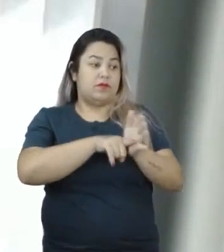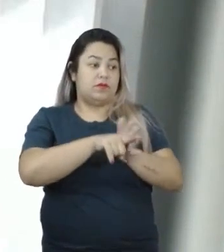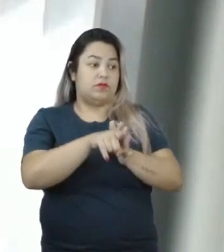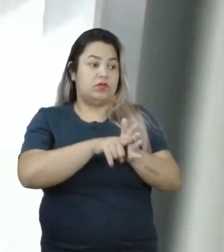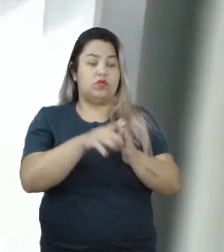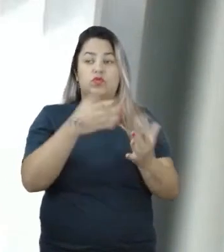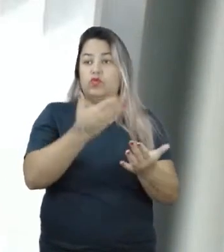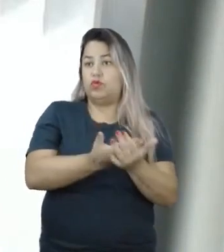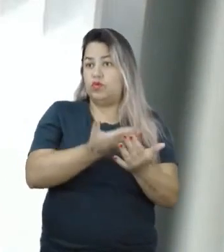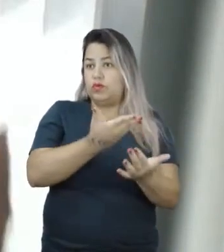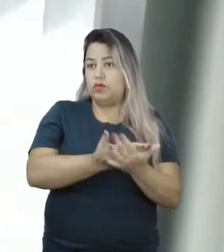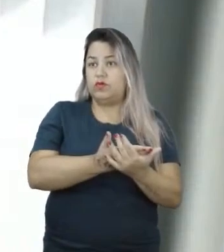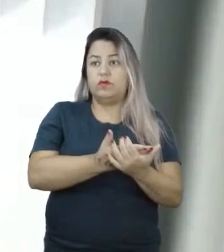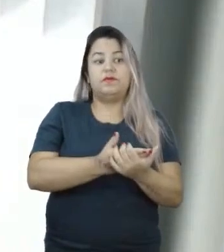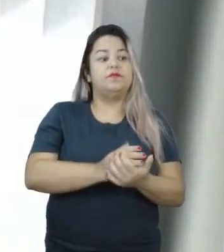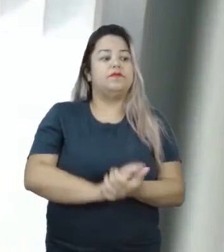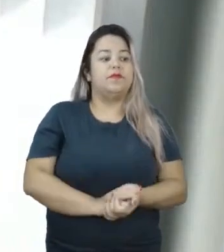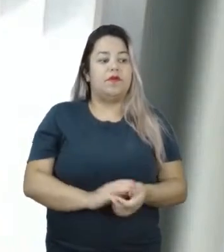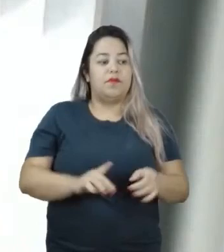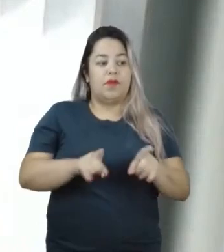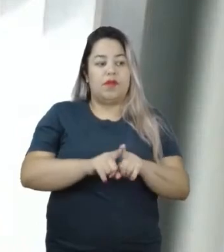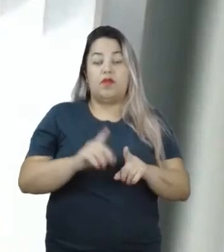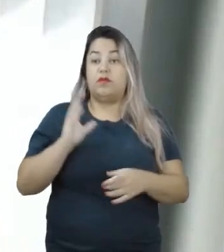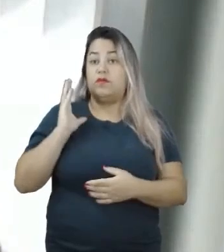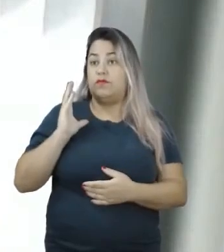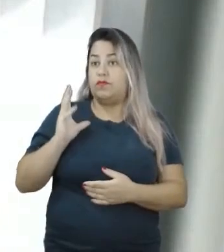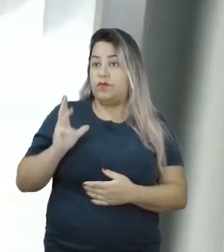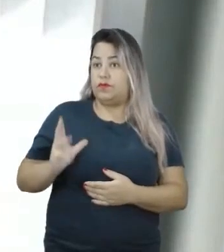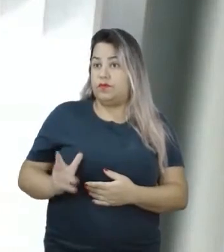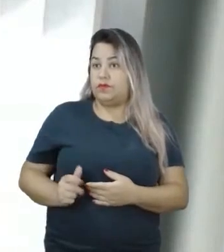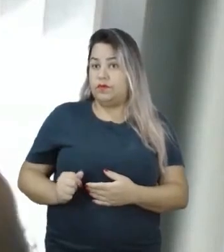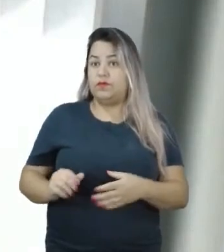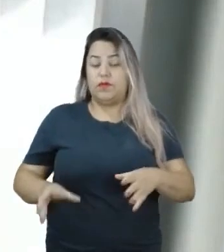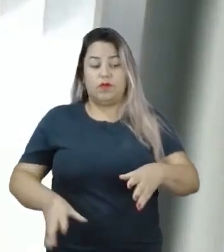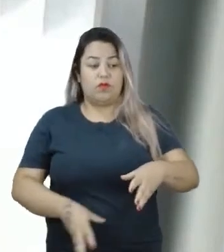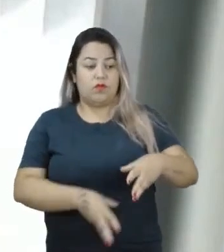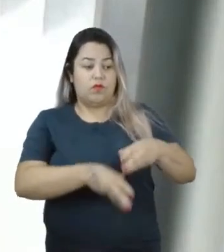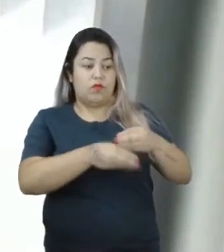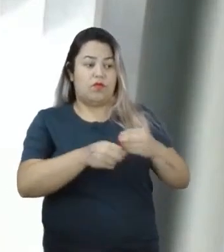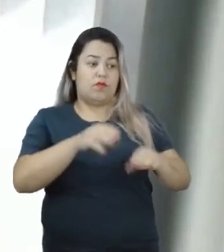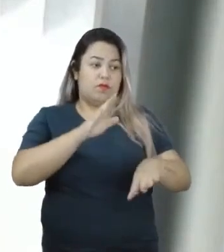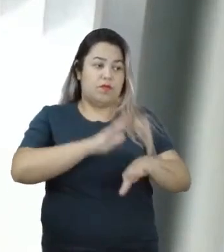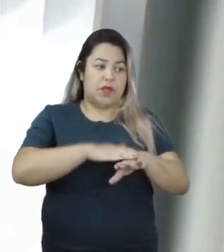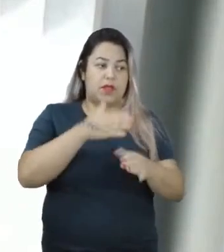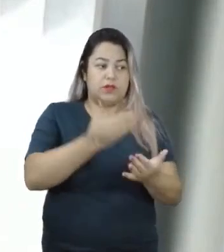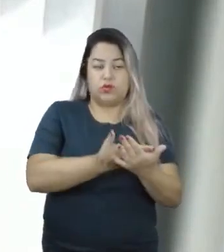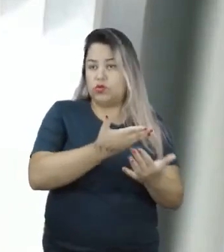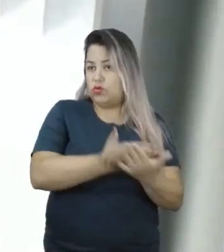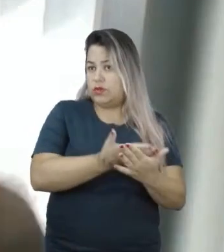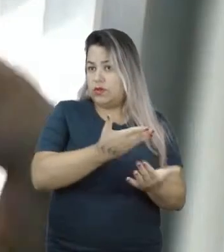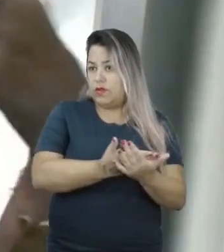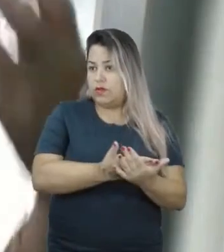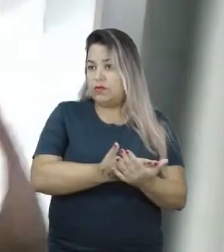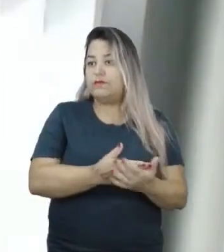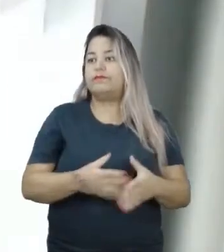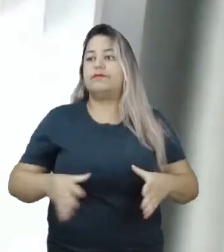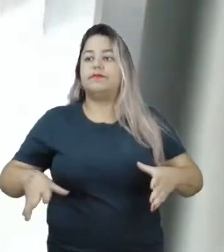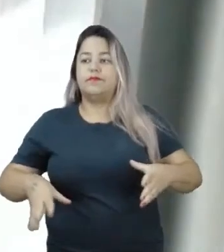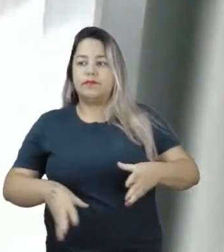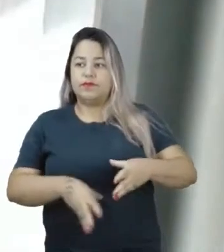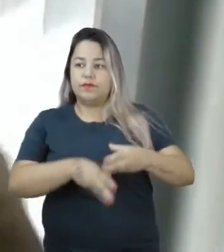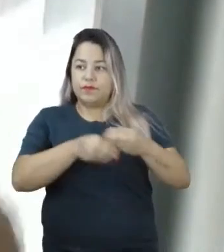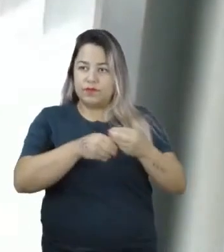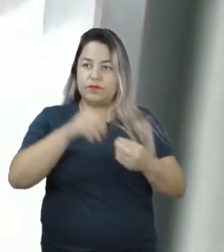do estudo. E trazer essas bolsas é também você incluir mais estudantes, você incluir